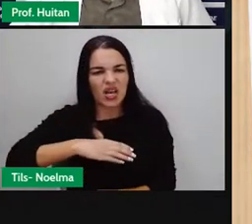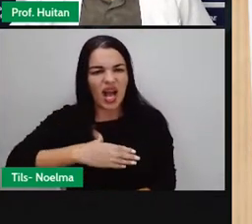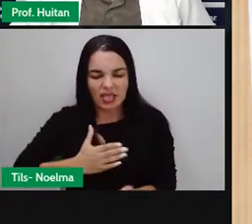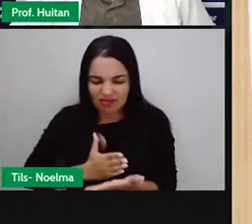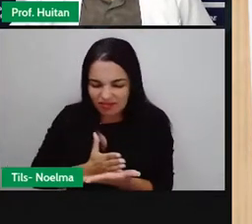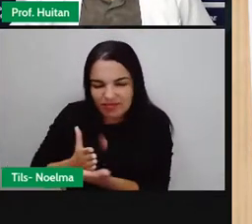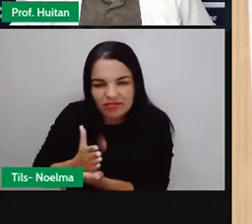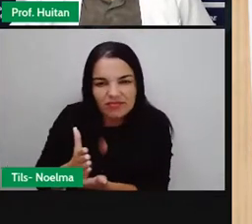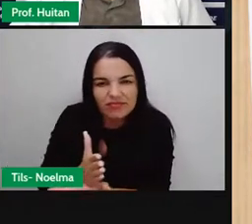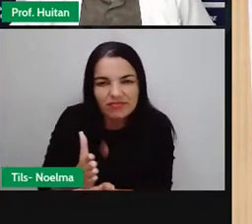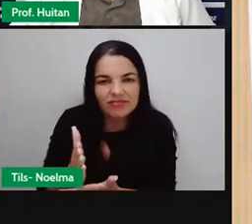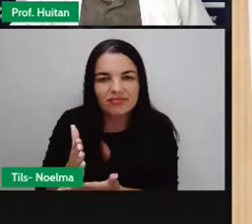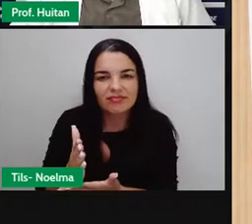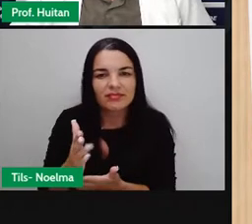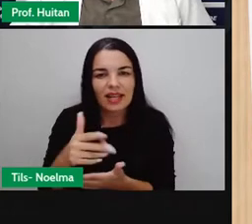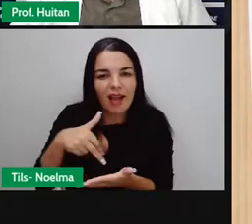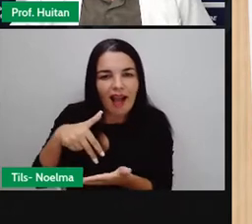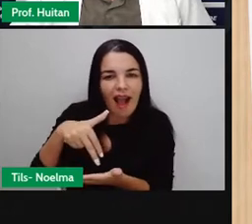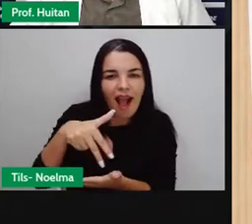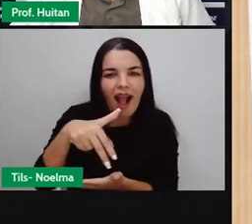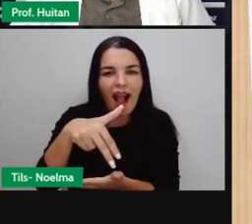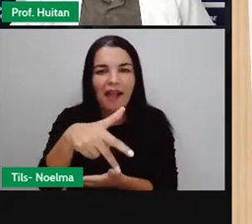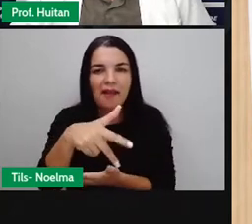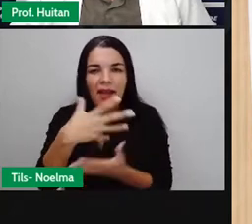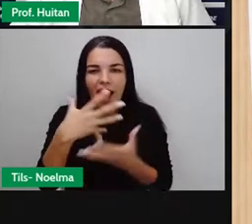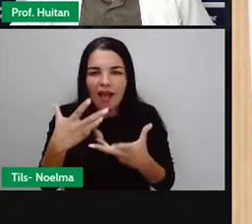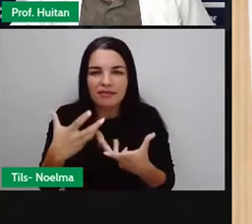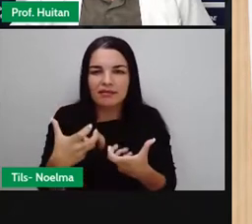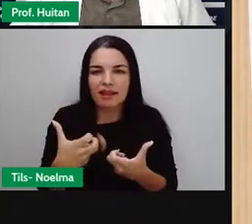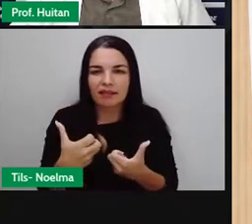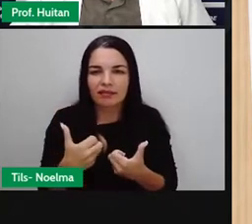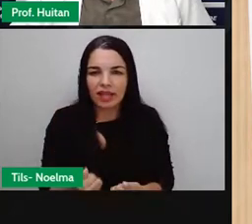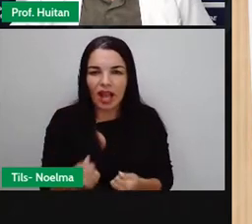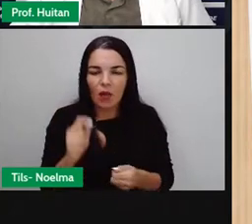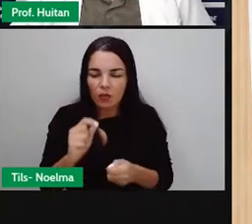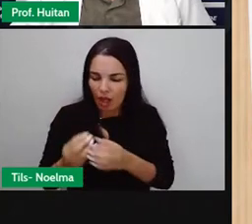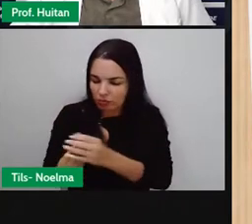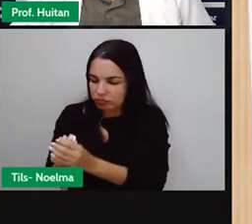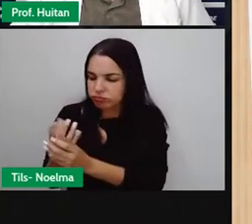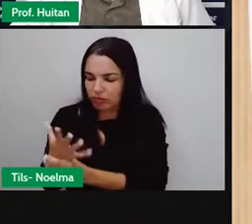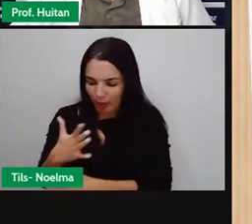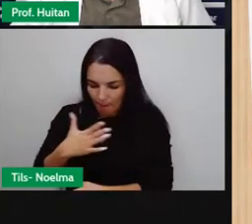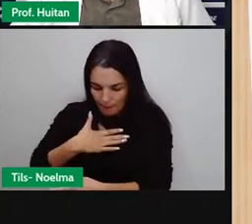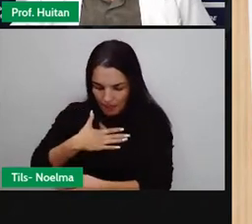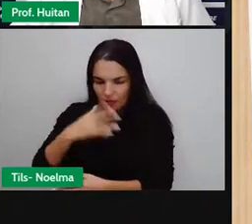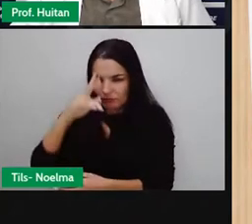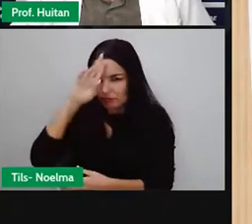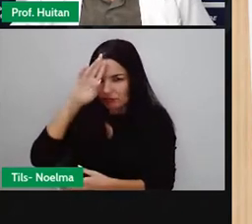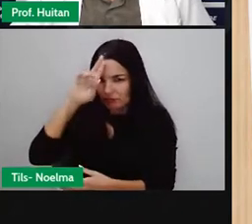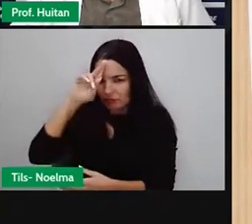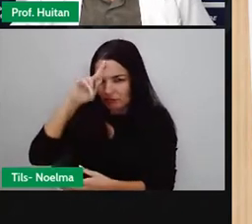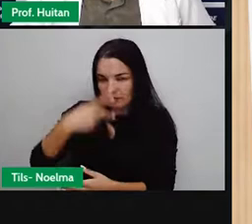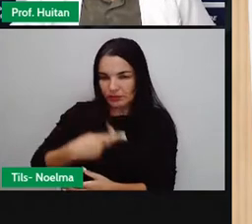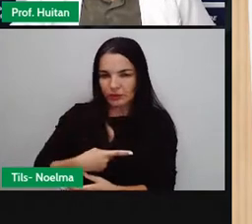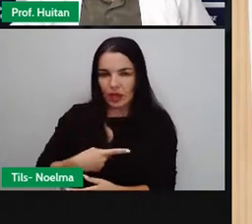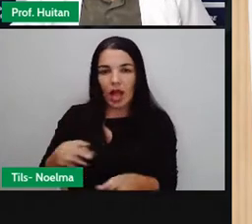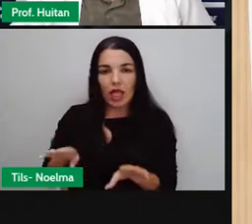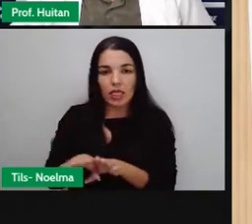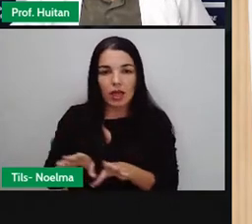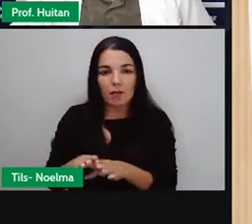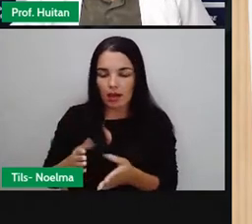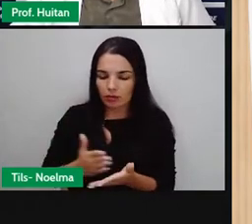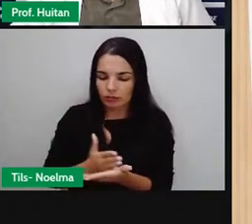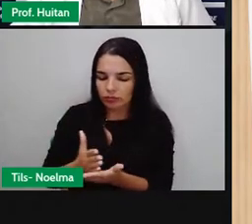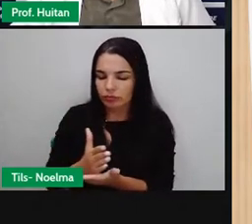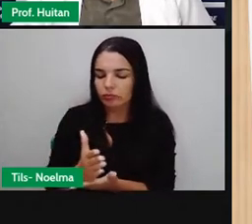de trilharmos o mesmo caminho, aceitarmos o que há de originário em cada um de nós e fazermos o caminho